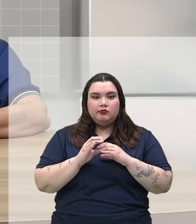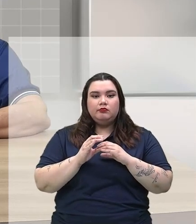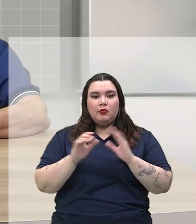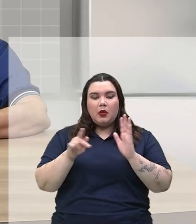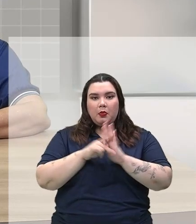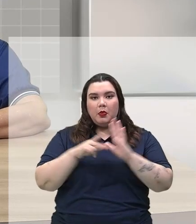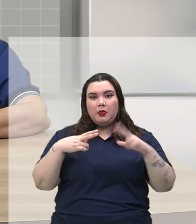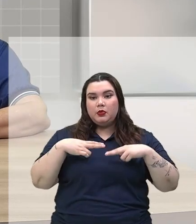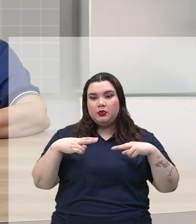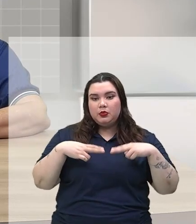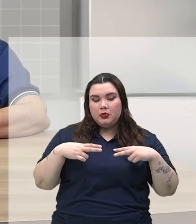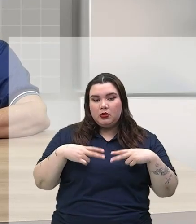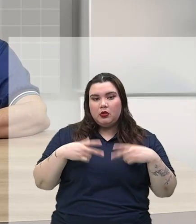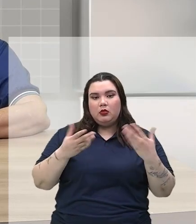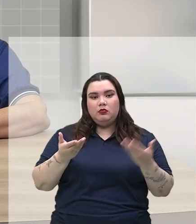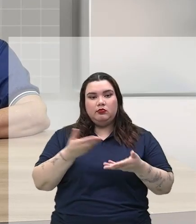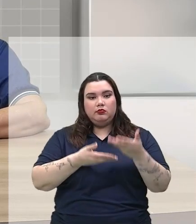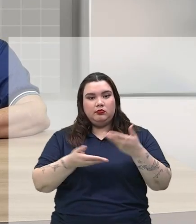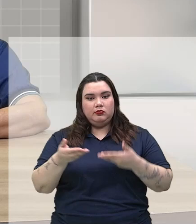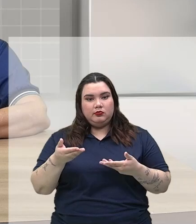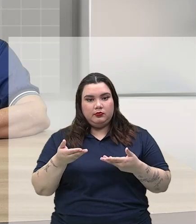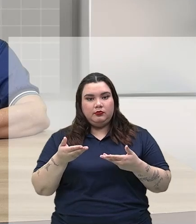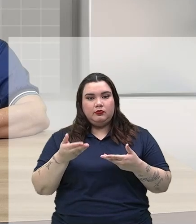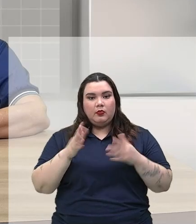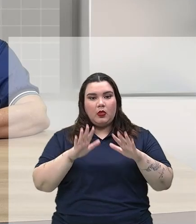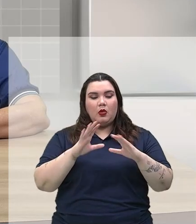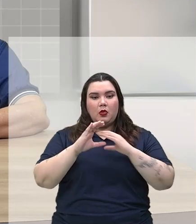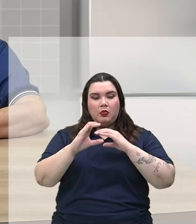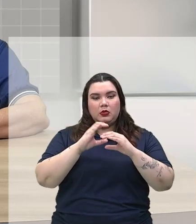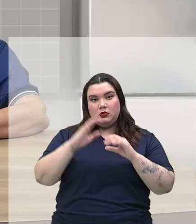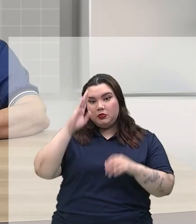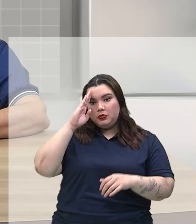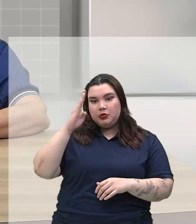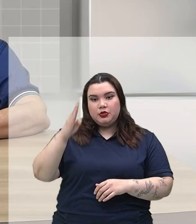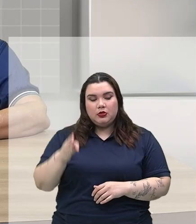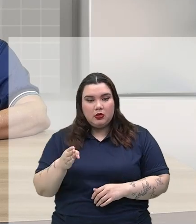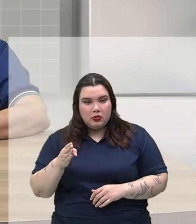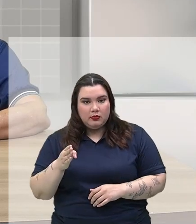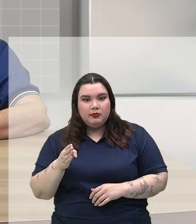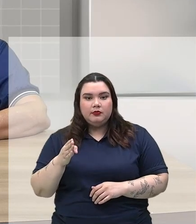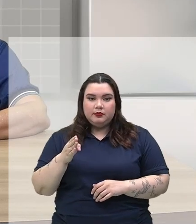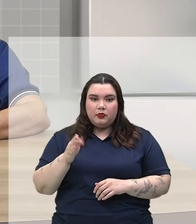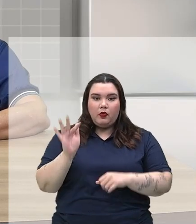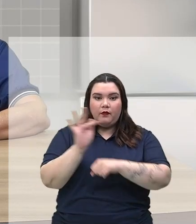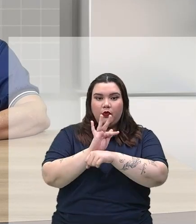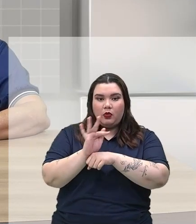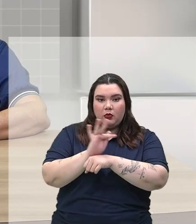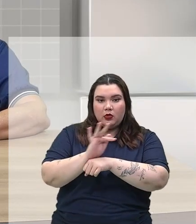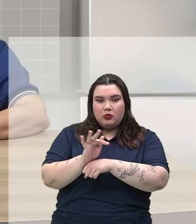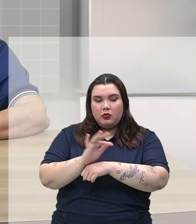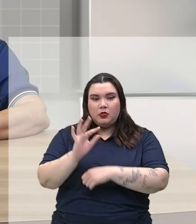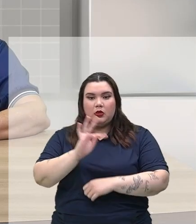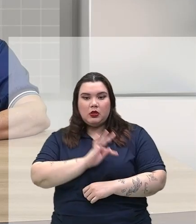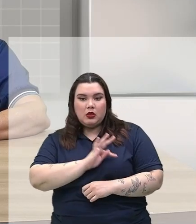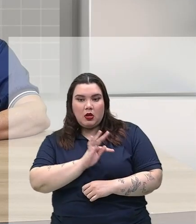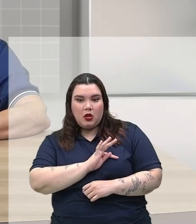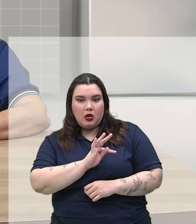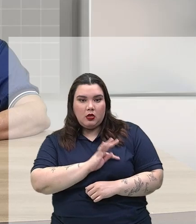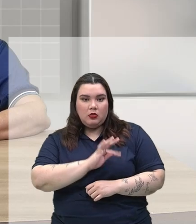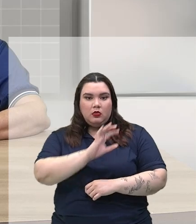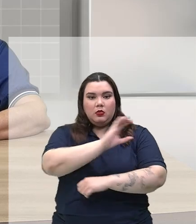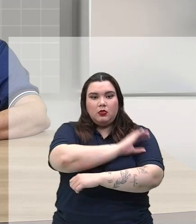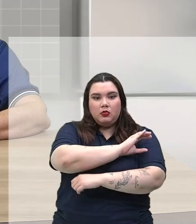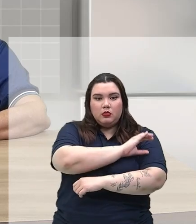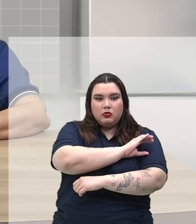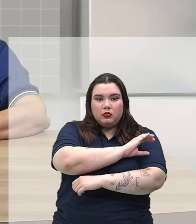pessoal, né, uma comunicação mais direta, de forma formal, entre o seu técnico, entre a